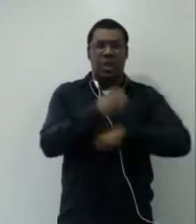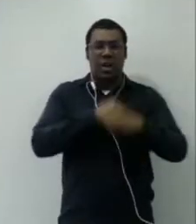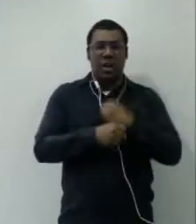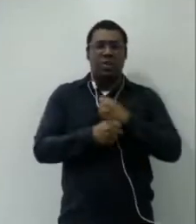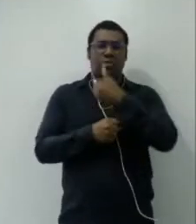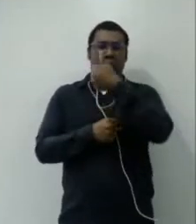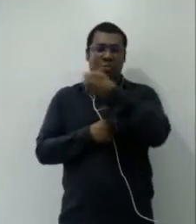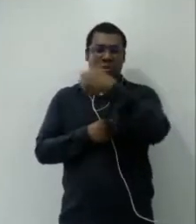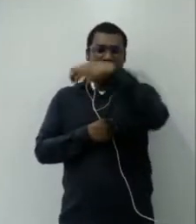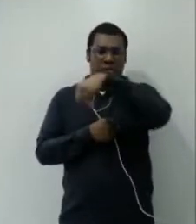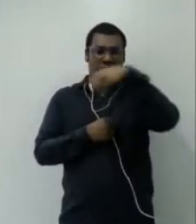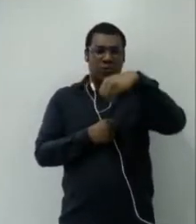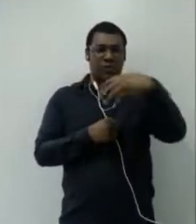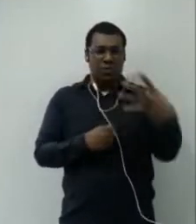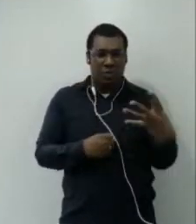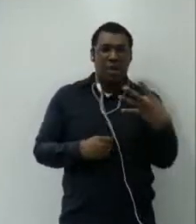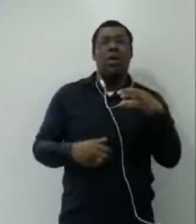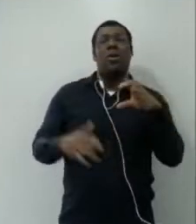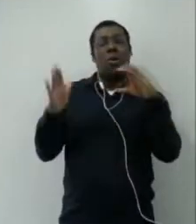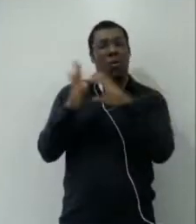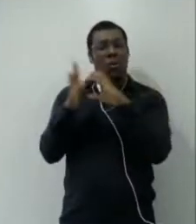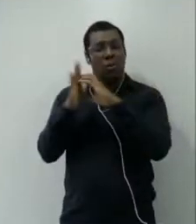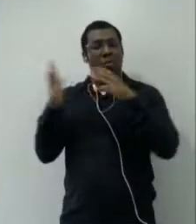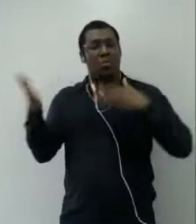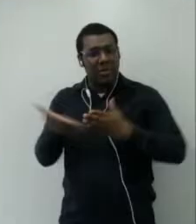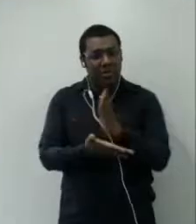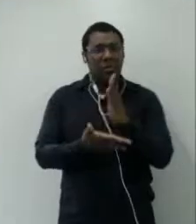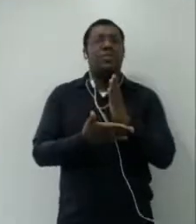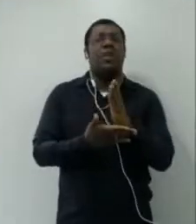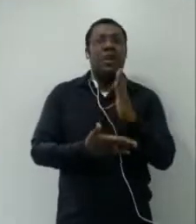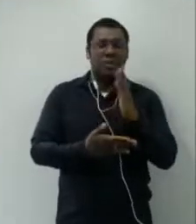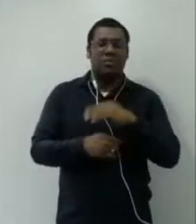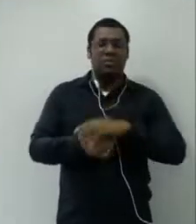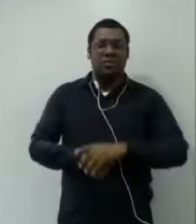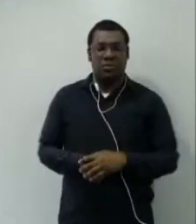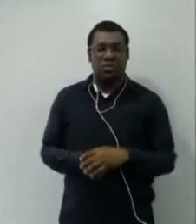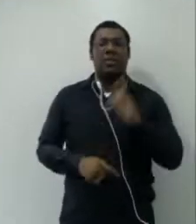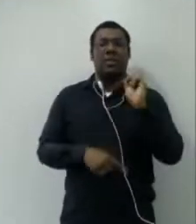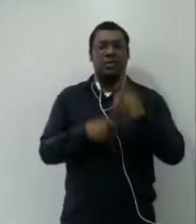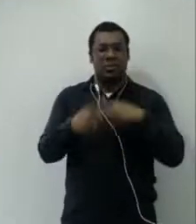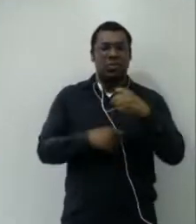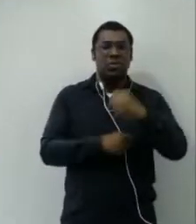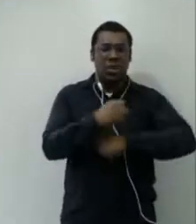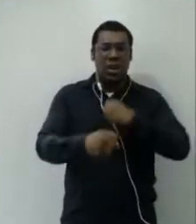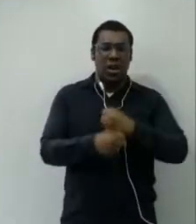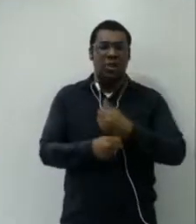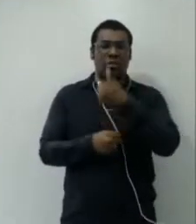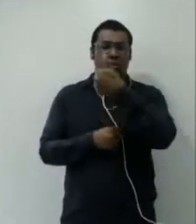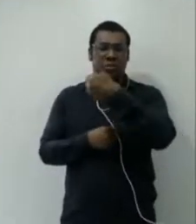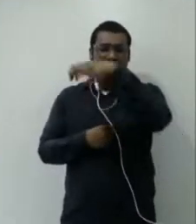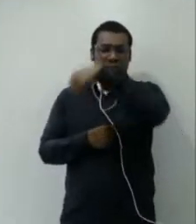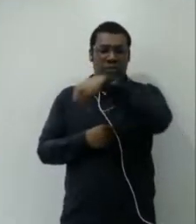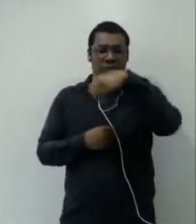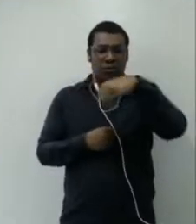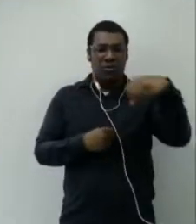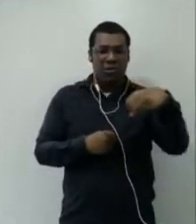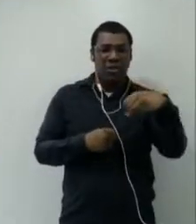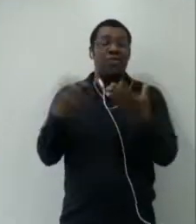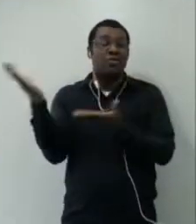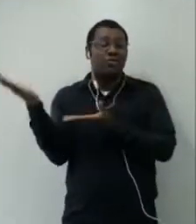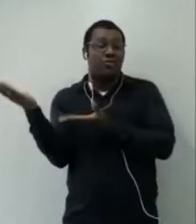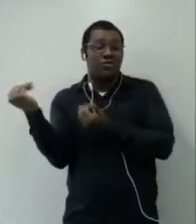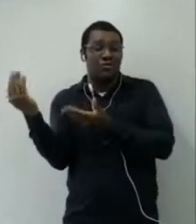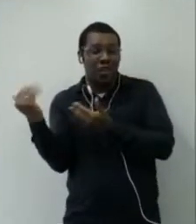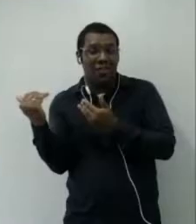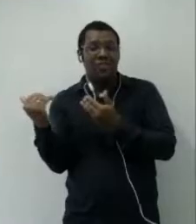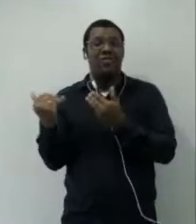para o concurso de 1986. Em 1999, foi nomeado então mais jovem desembargador